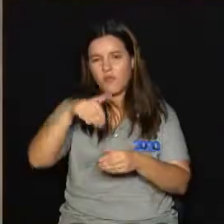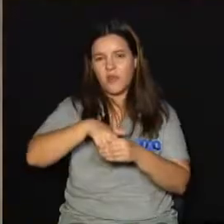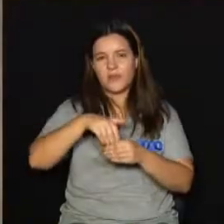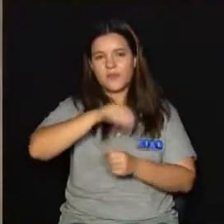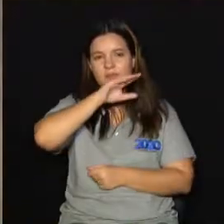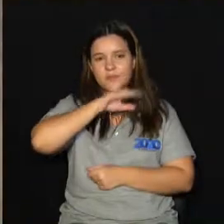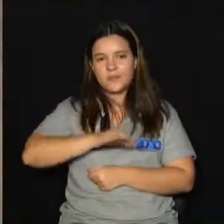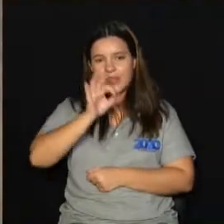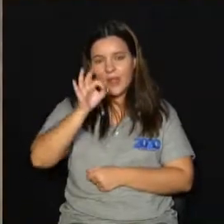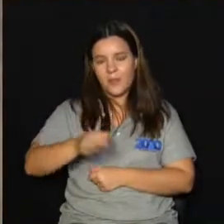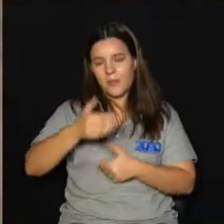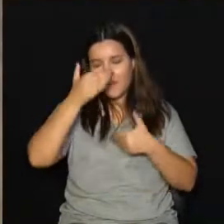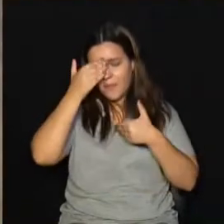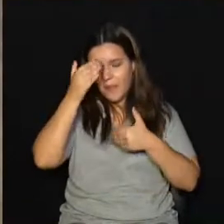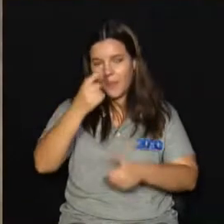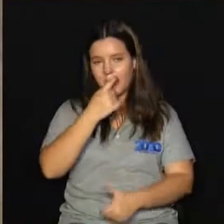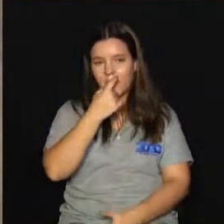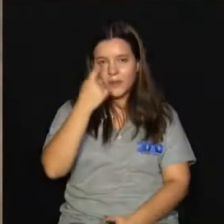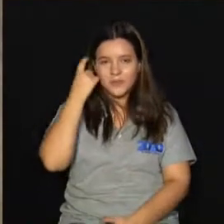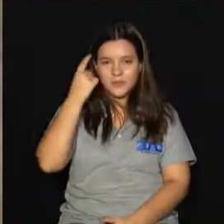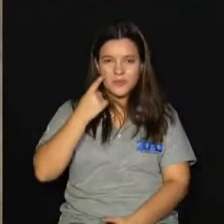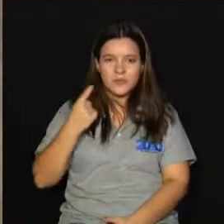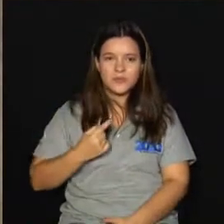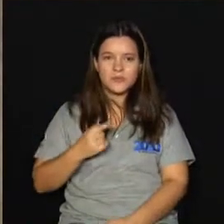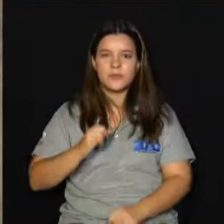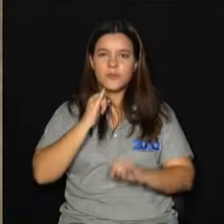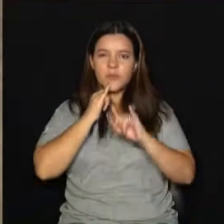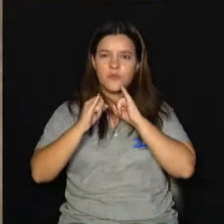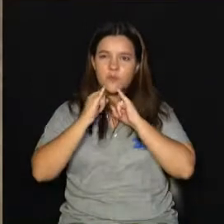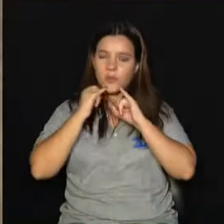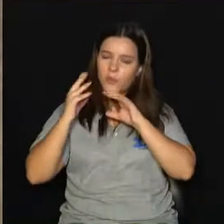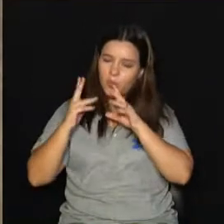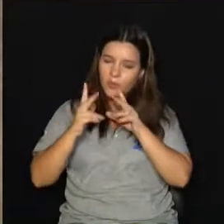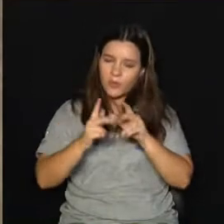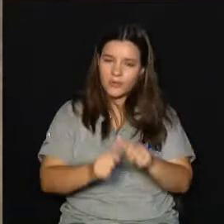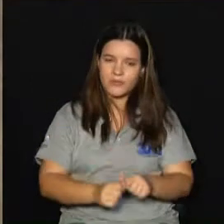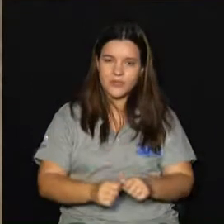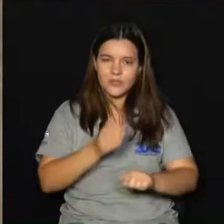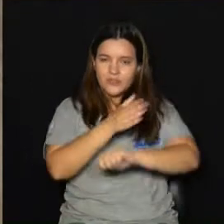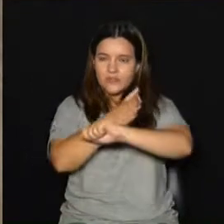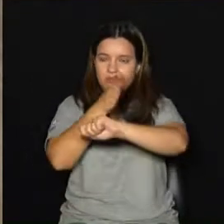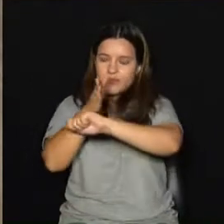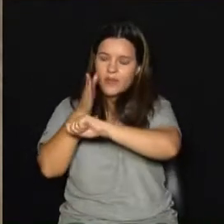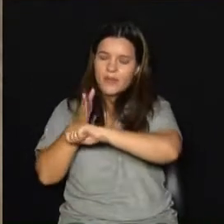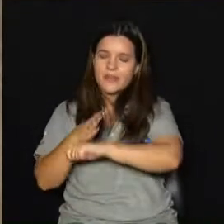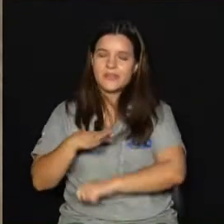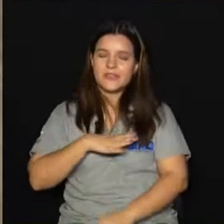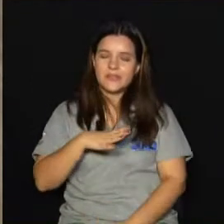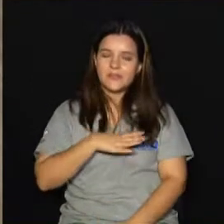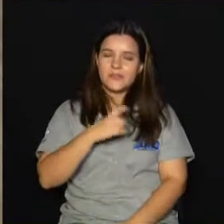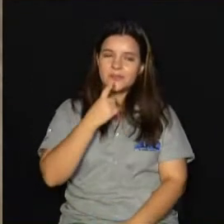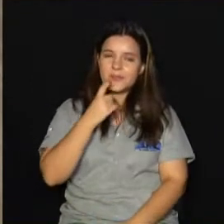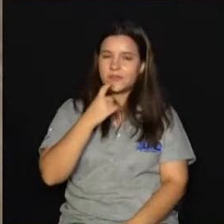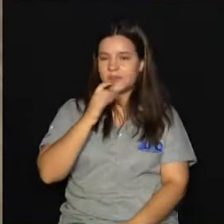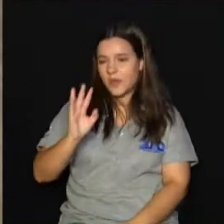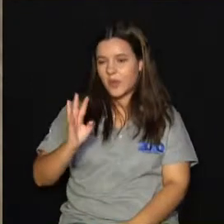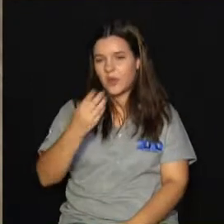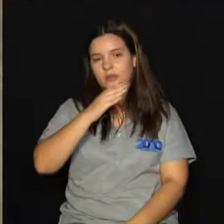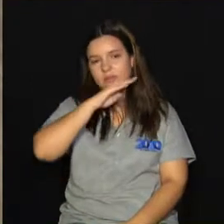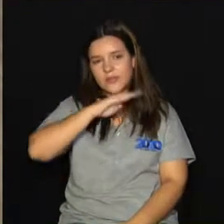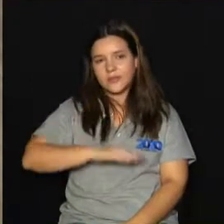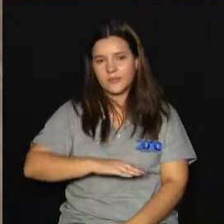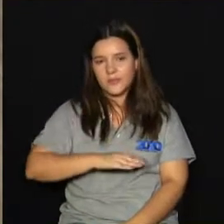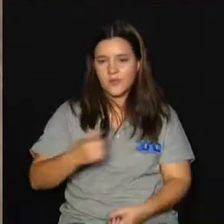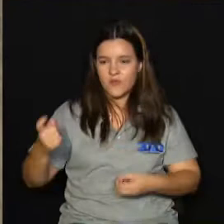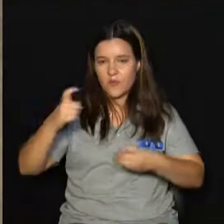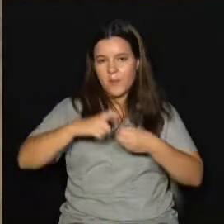certo, então. Muito obrigado, Mirna Abreu, por todas as informações aí, girando por toda a cidade de Campinas. Às 16h, você volta